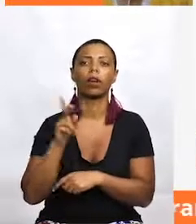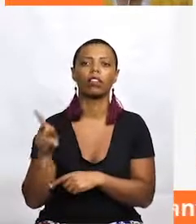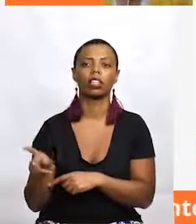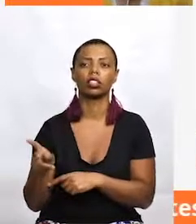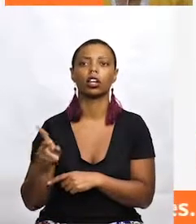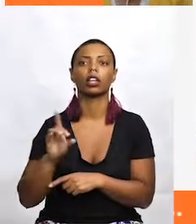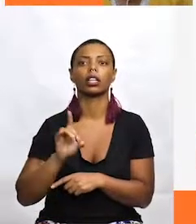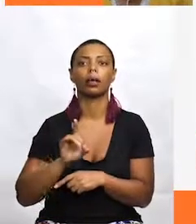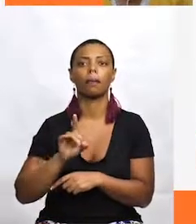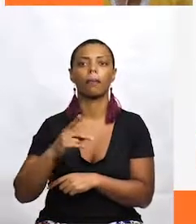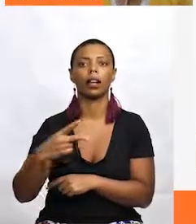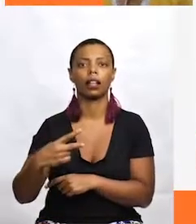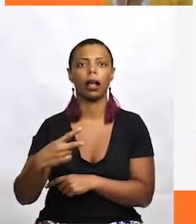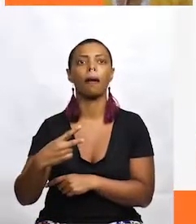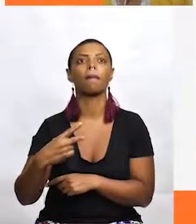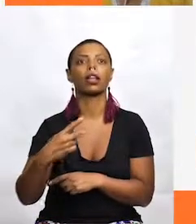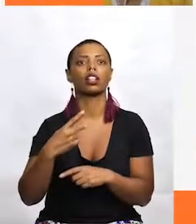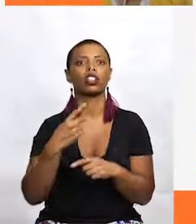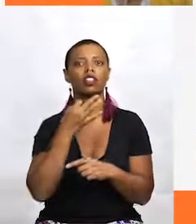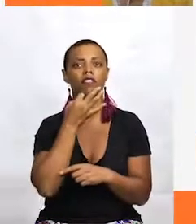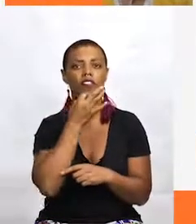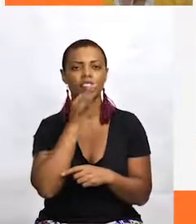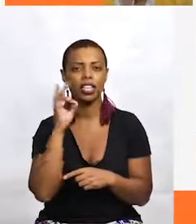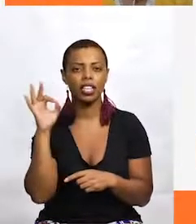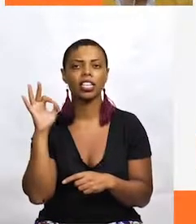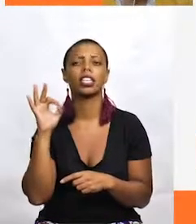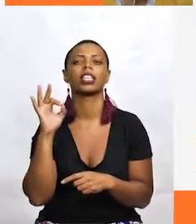de Física do Instituto Tecnológico da Aeronáutica,